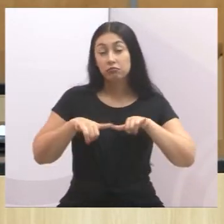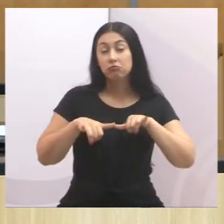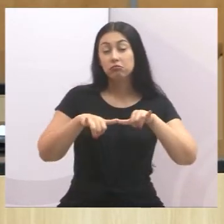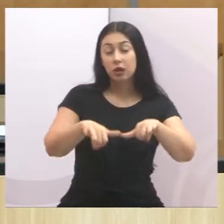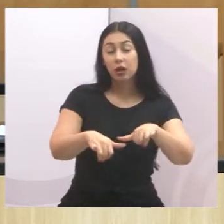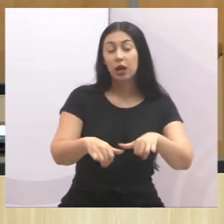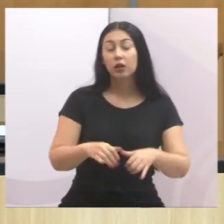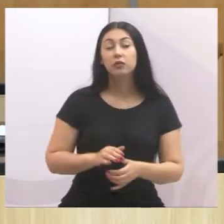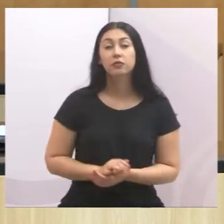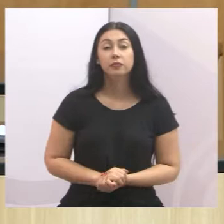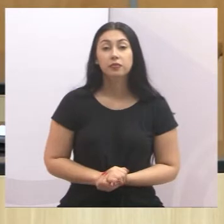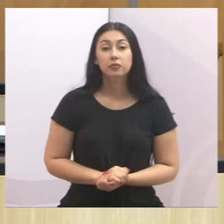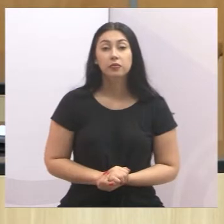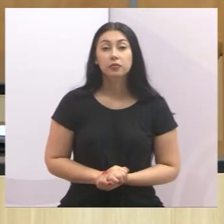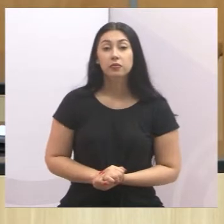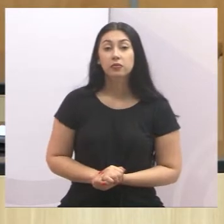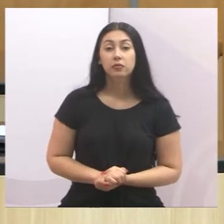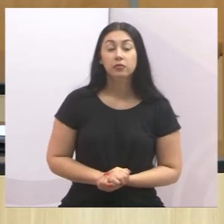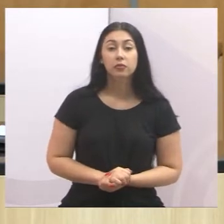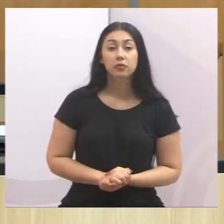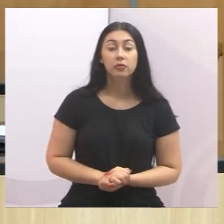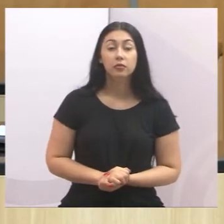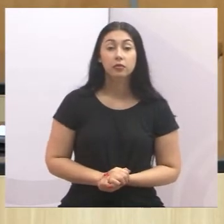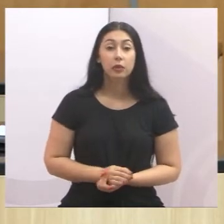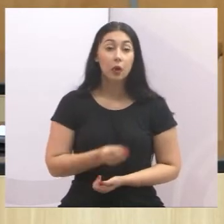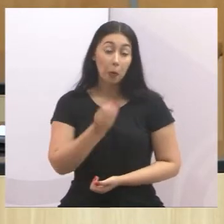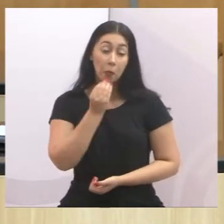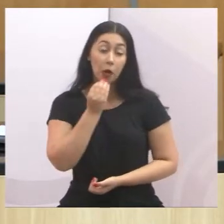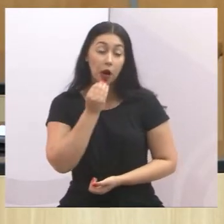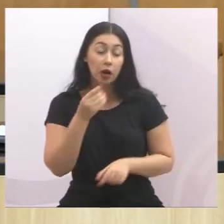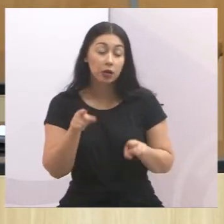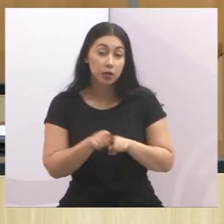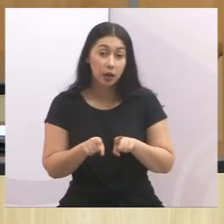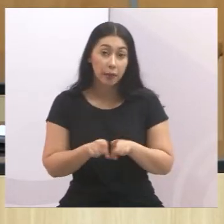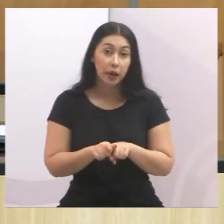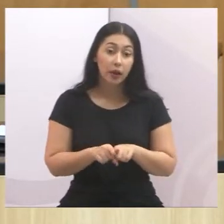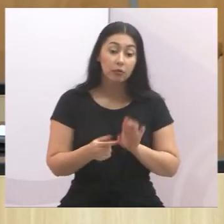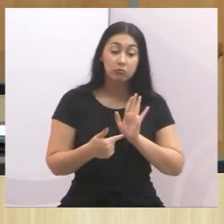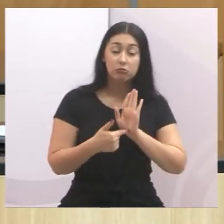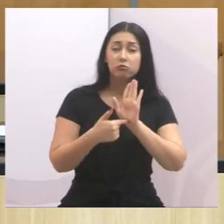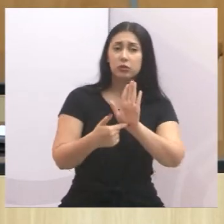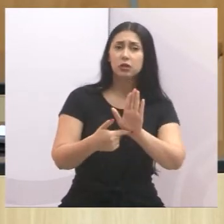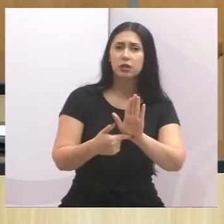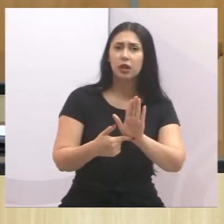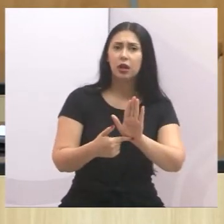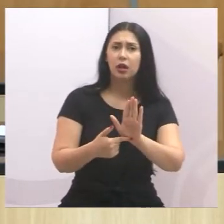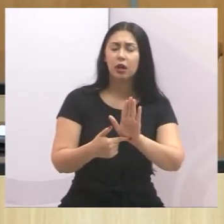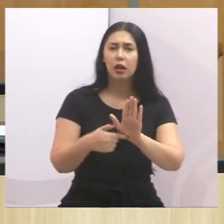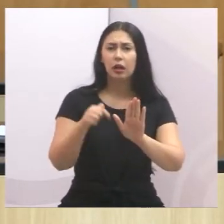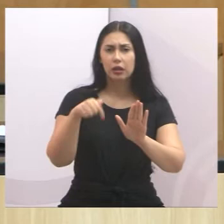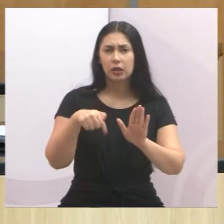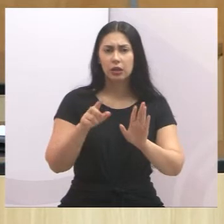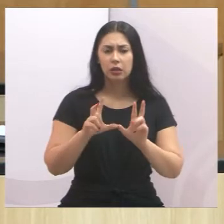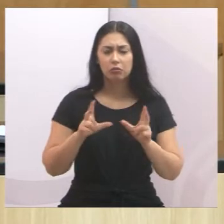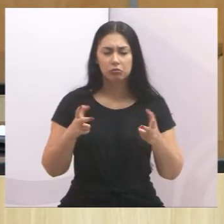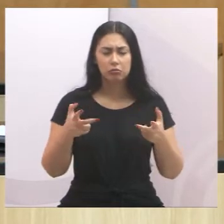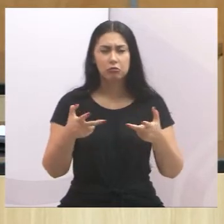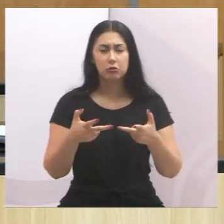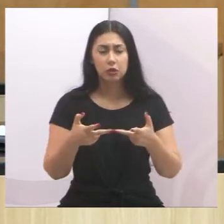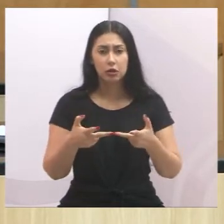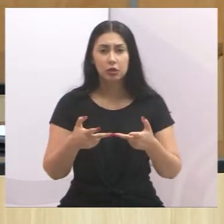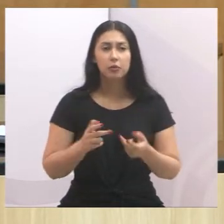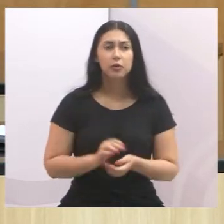no Rio Grande do Sul. Na presente oportunidade, então, como forma de registrarmos nos anais deste legislativo